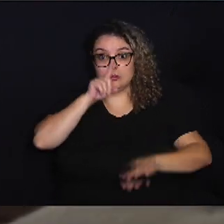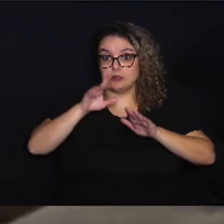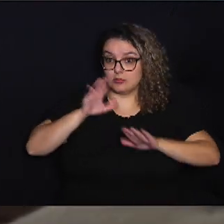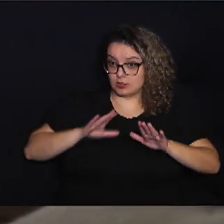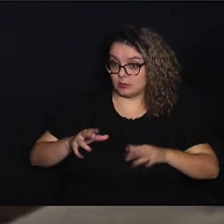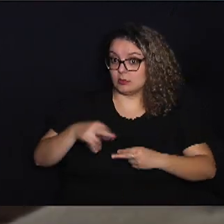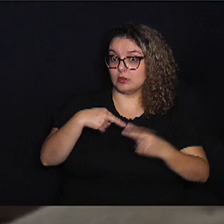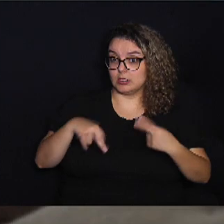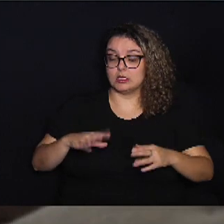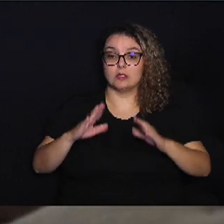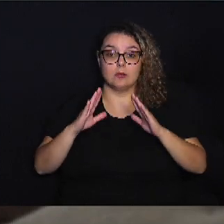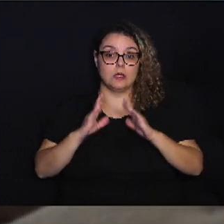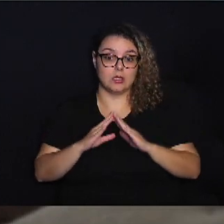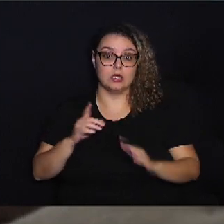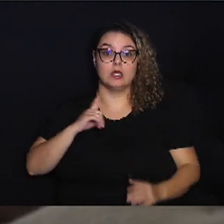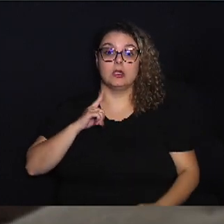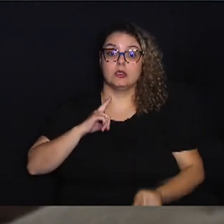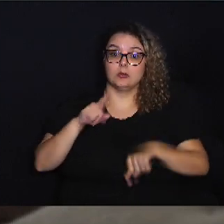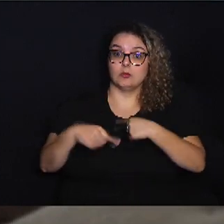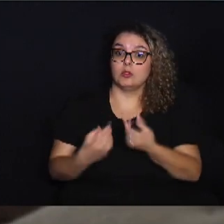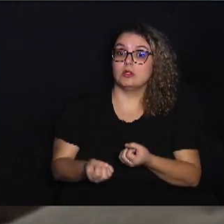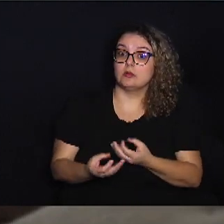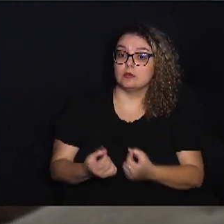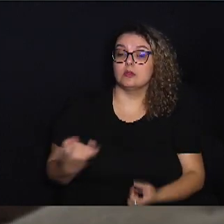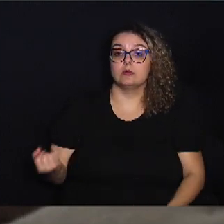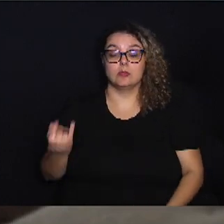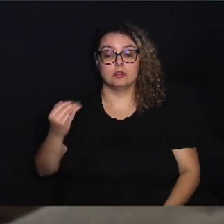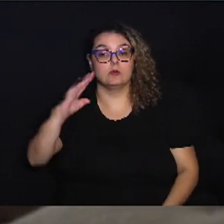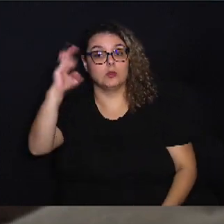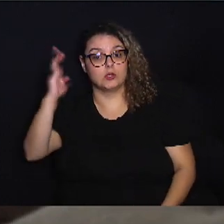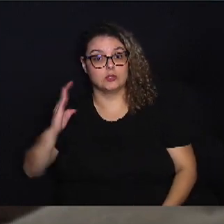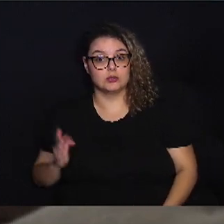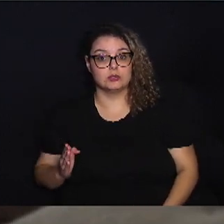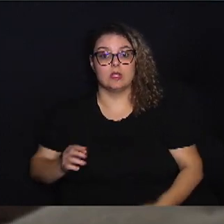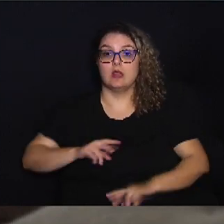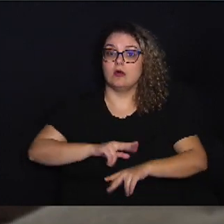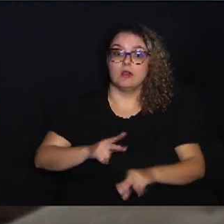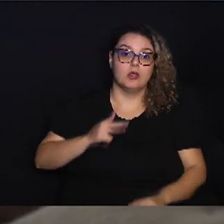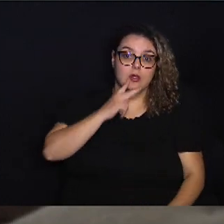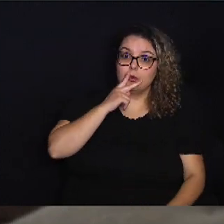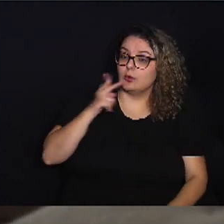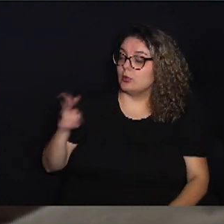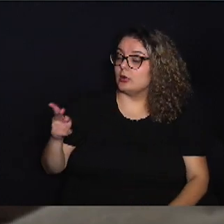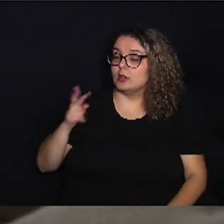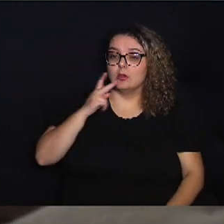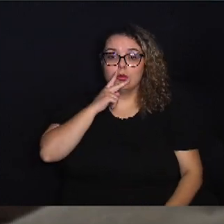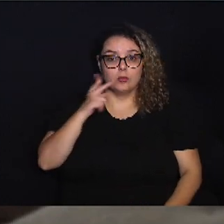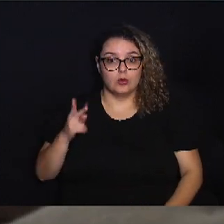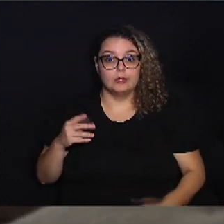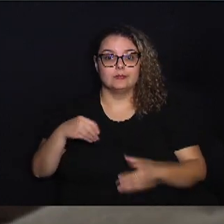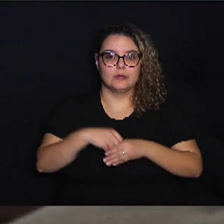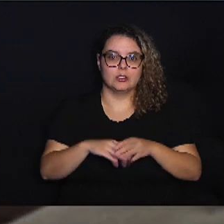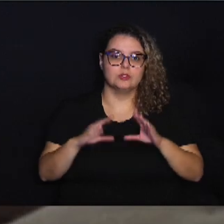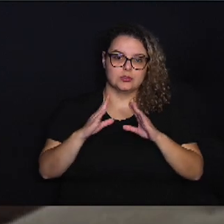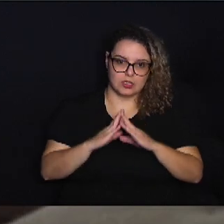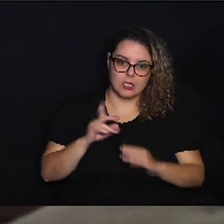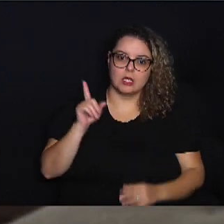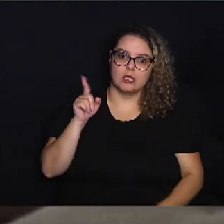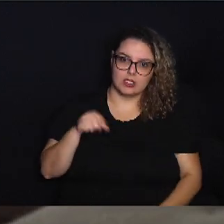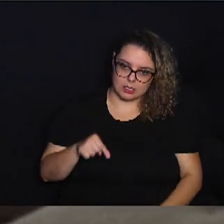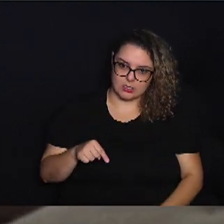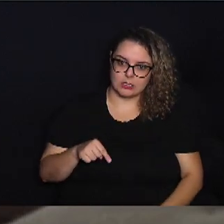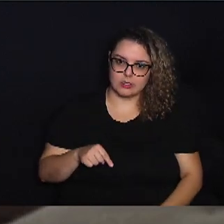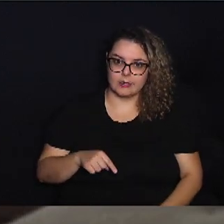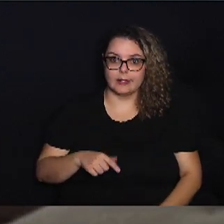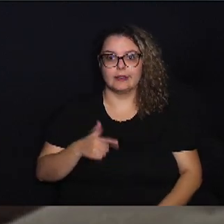relação à casa. Temos um outro dado importante no Brasil: muitos tabagistas, muita gente fumando no domicílio, e isto é um